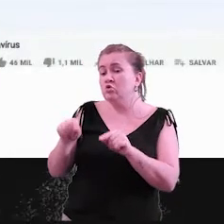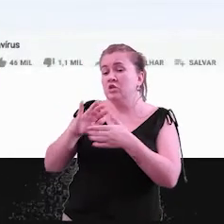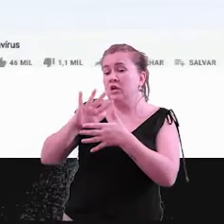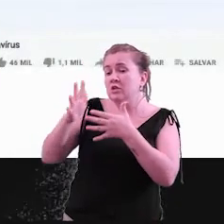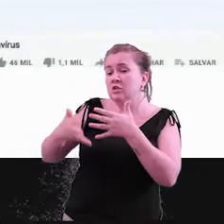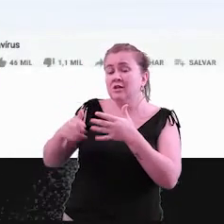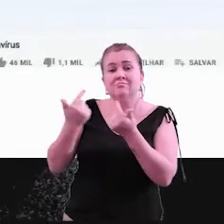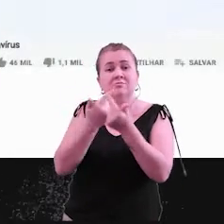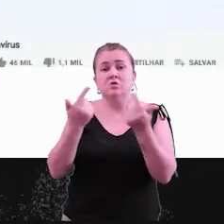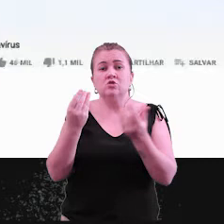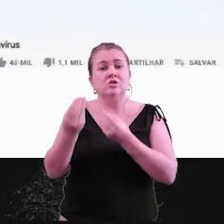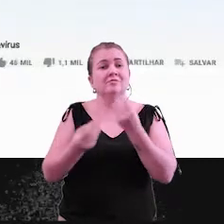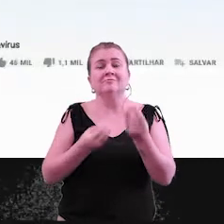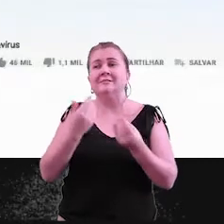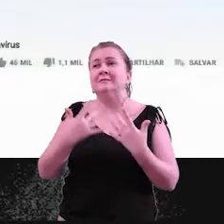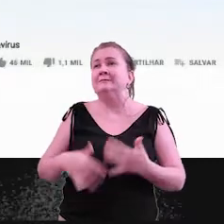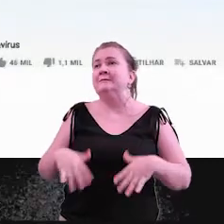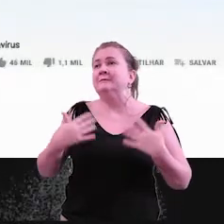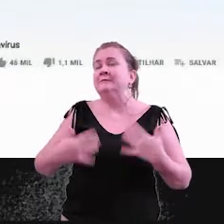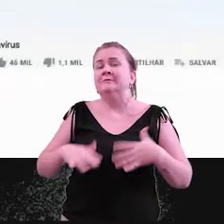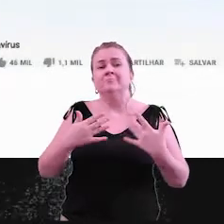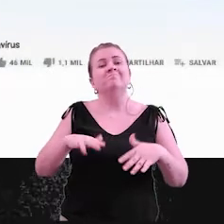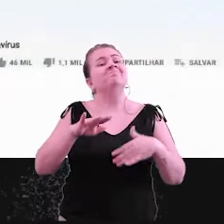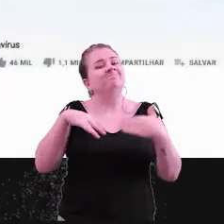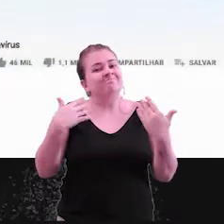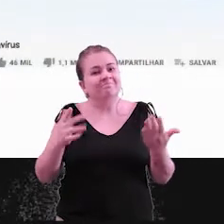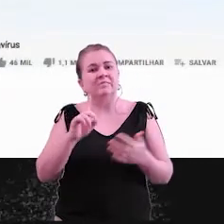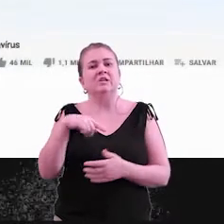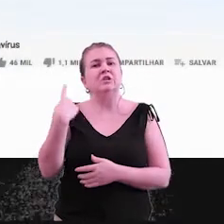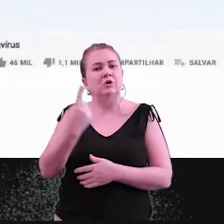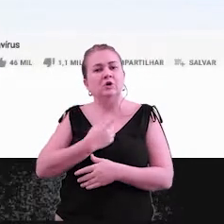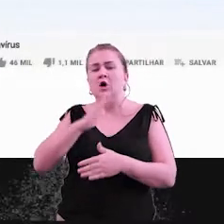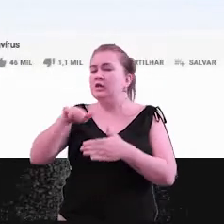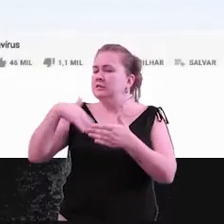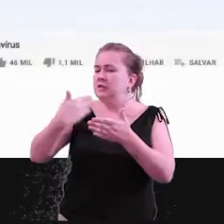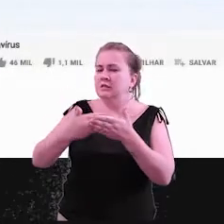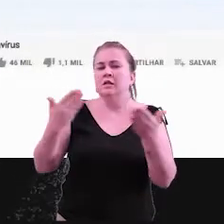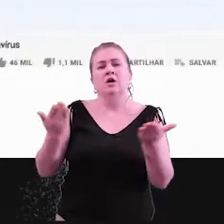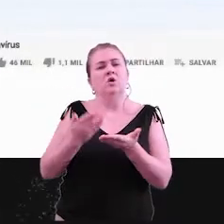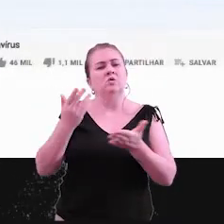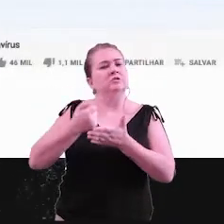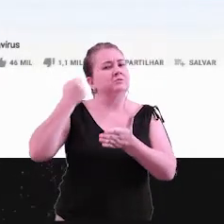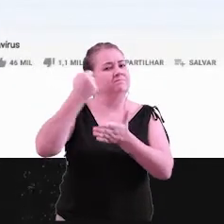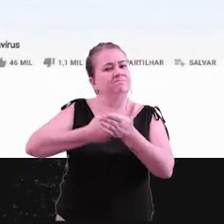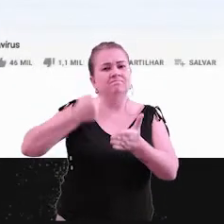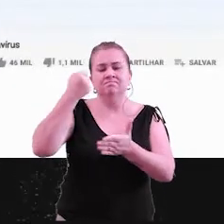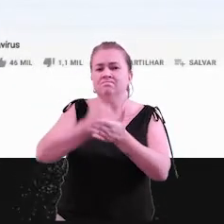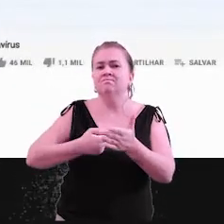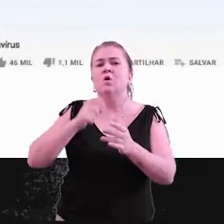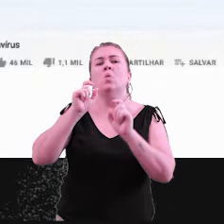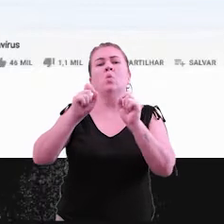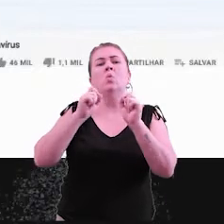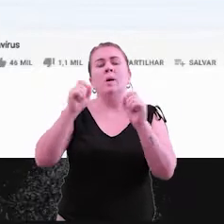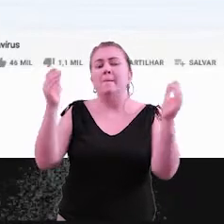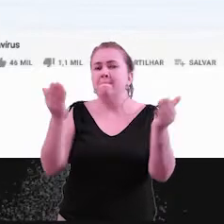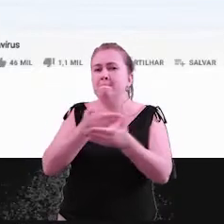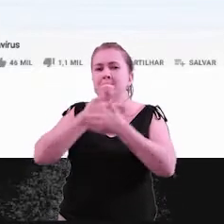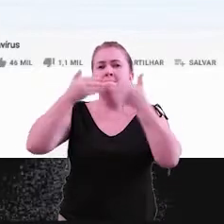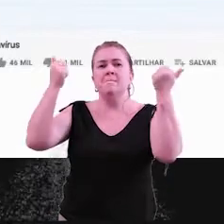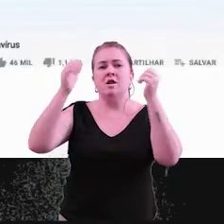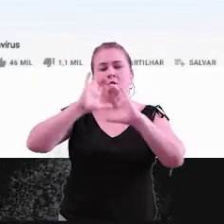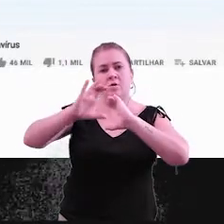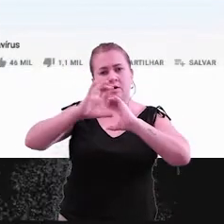outros recursos, né? Então, a gente ainda tem enfrentado vários desafios para que essa comunicação seja, de fato, mais